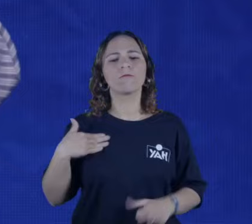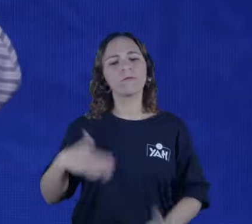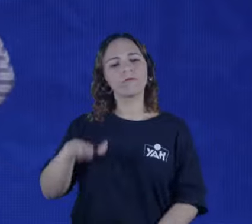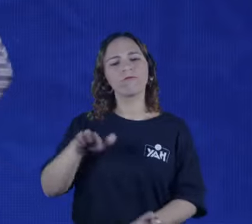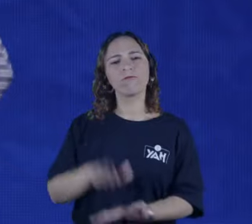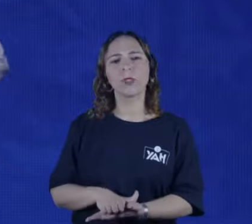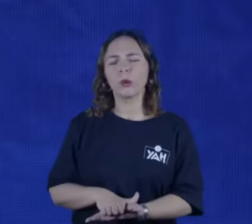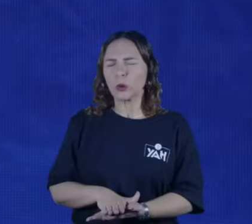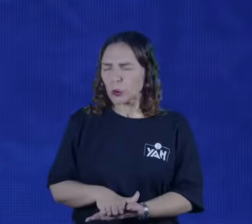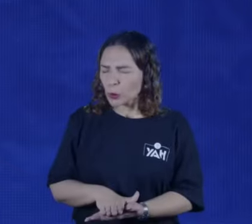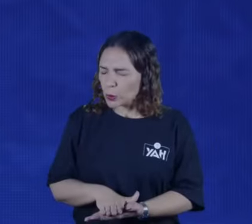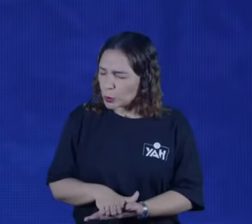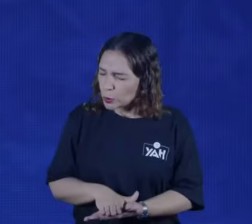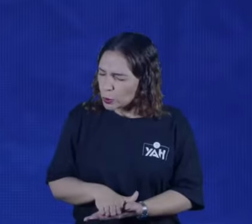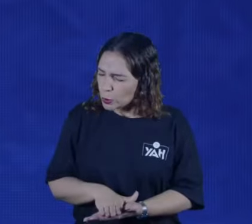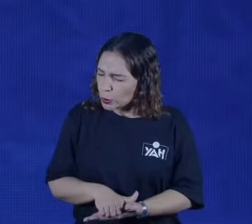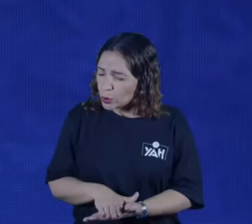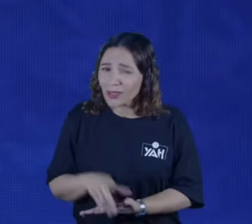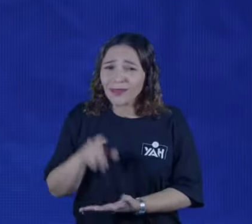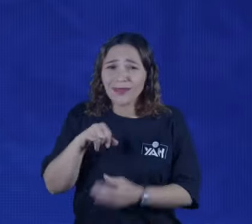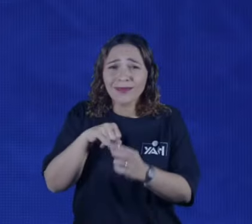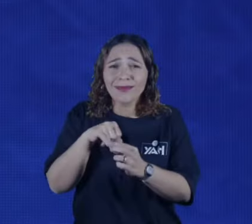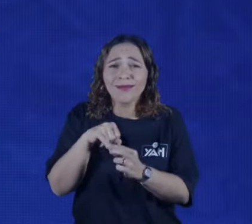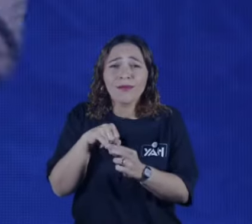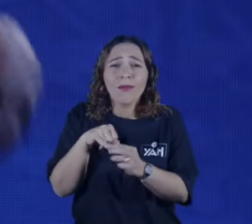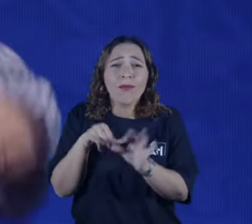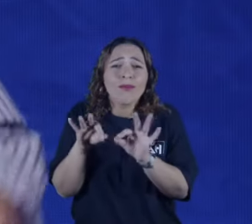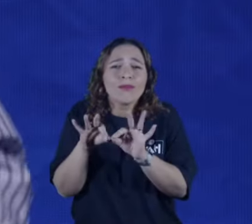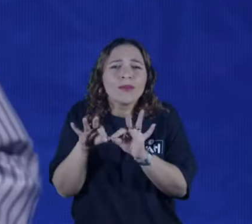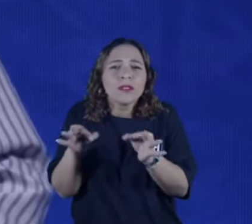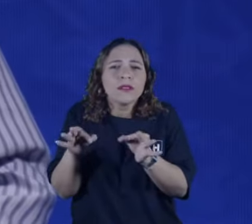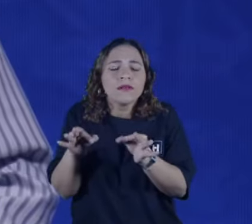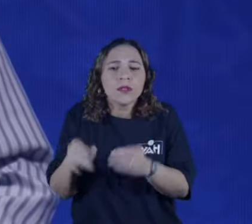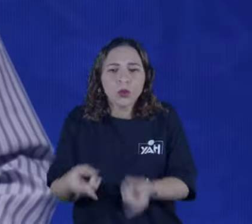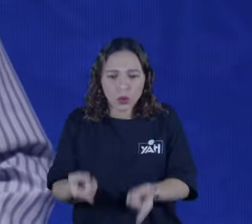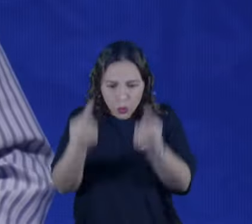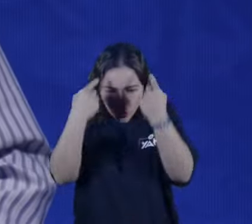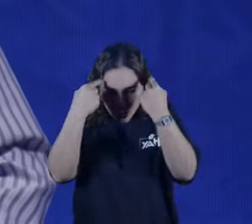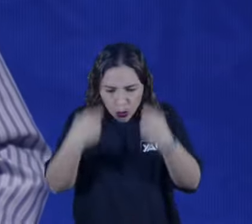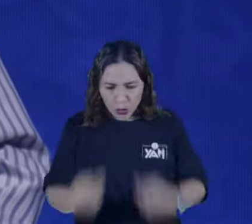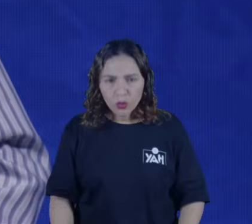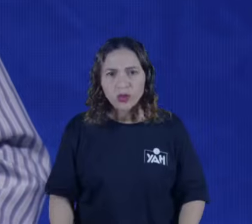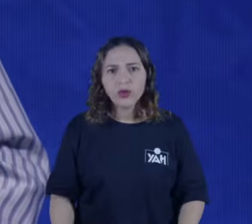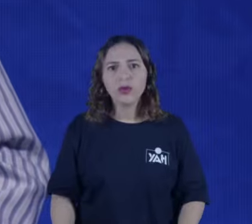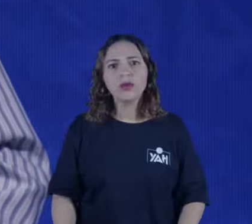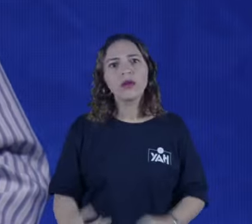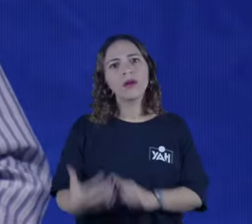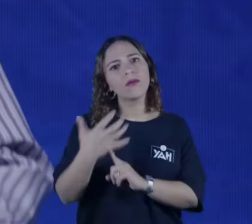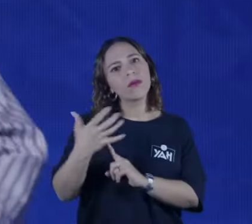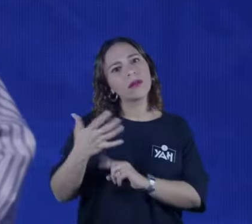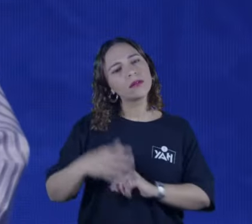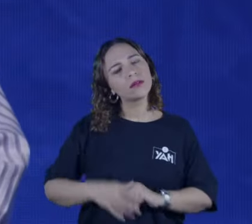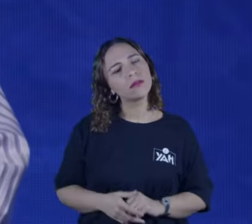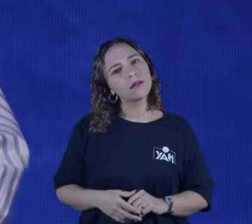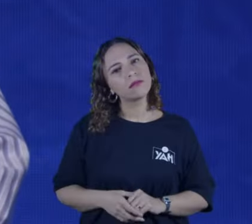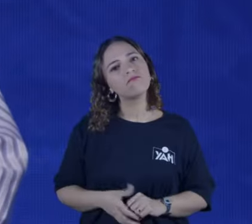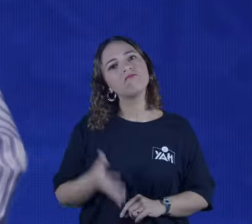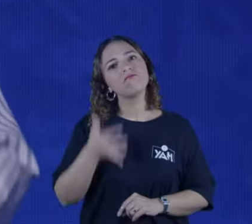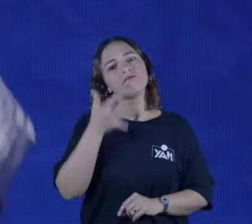chão, aquela fraturinha de nada faz com que o meu corpo inteiro seja afetado.